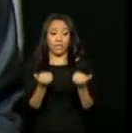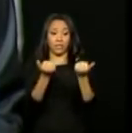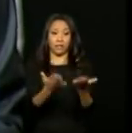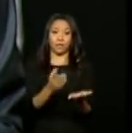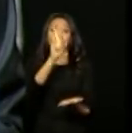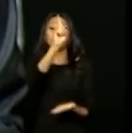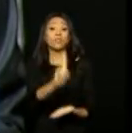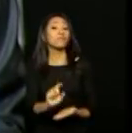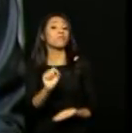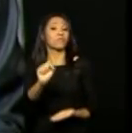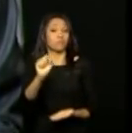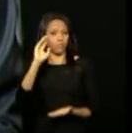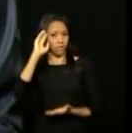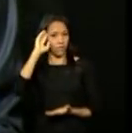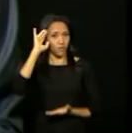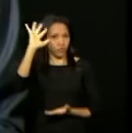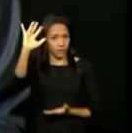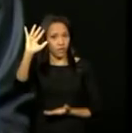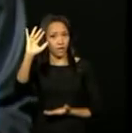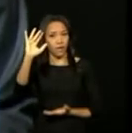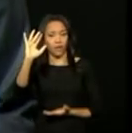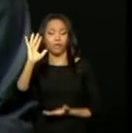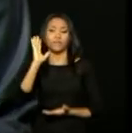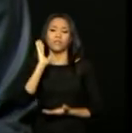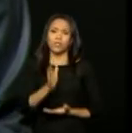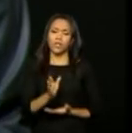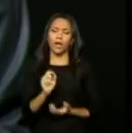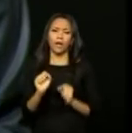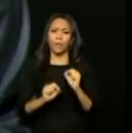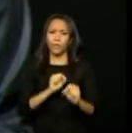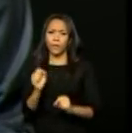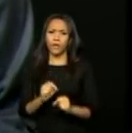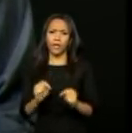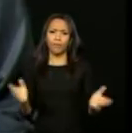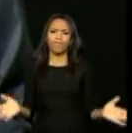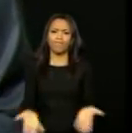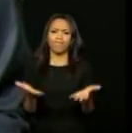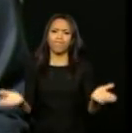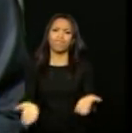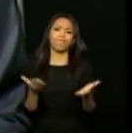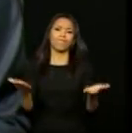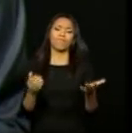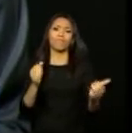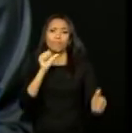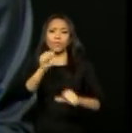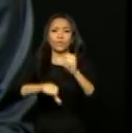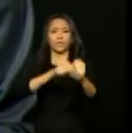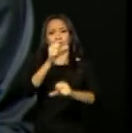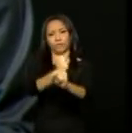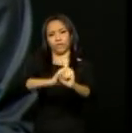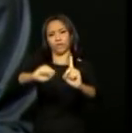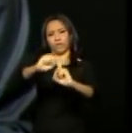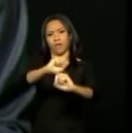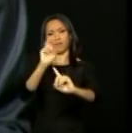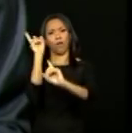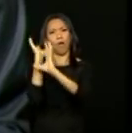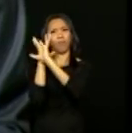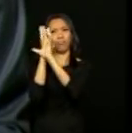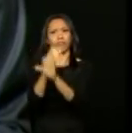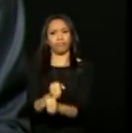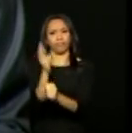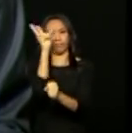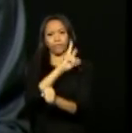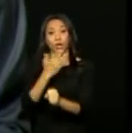sonhar. Promovemos uma das maiores mobilidades sociais que se tem notícia na história. Nos tornamos